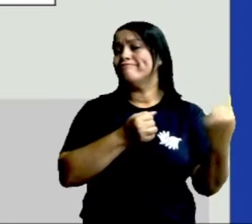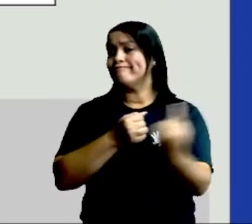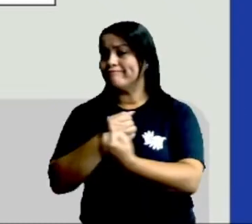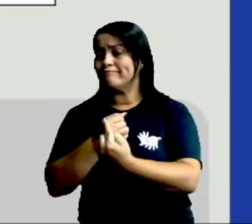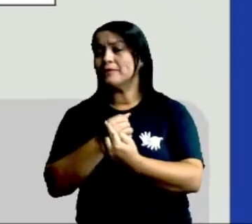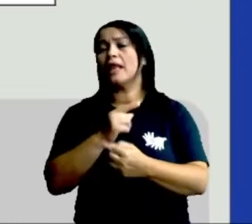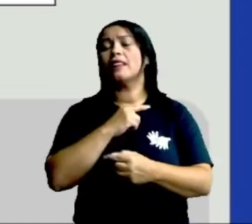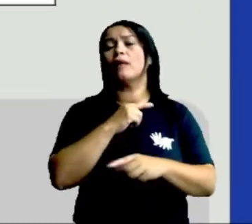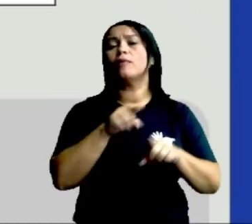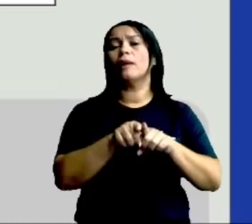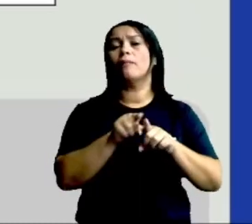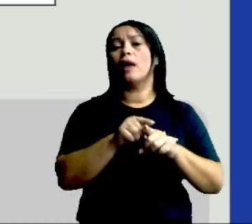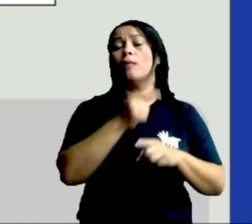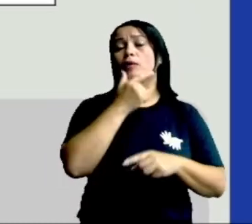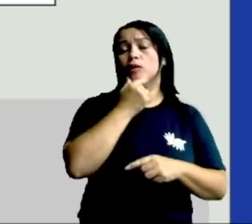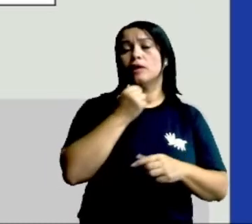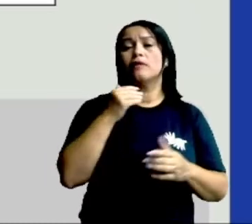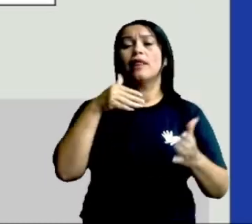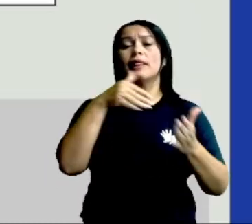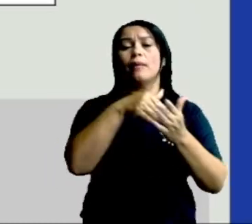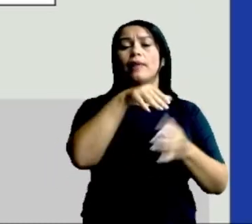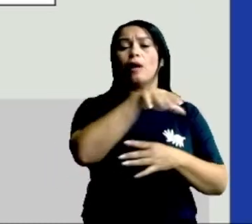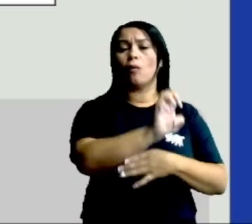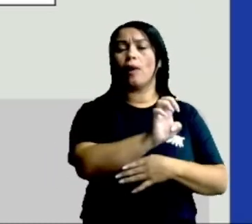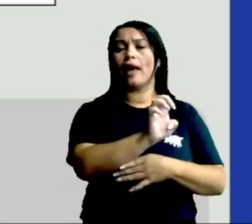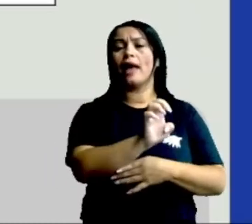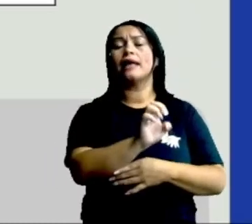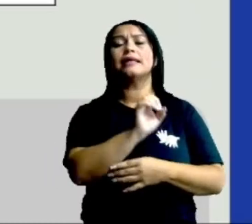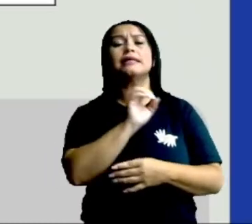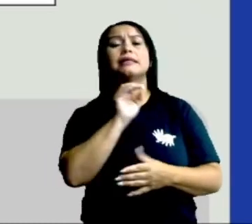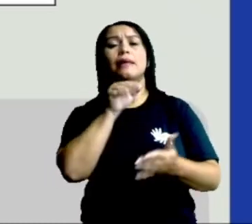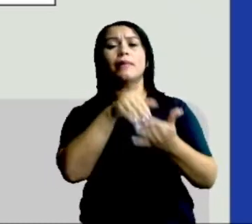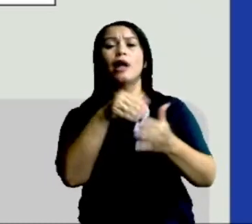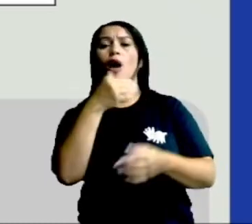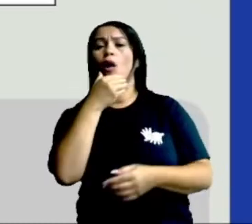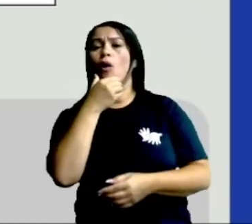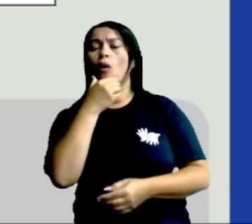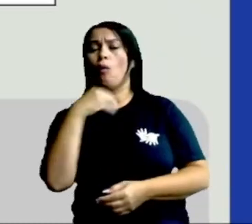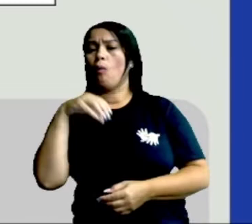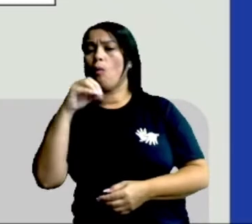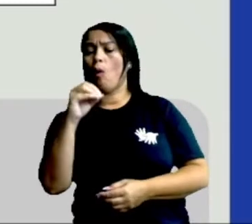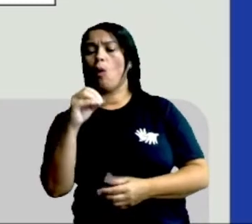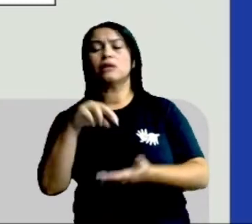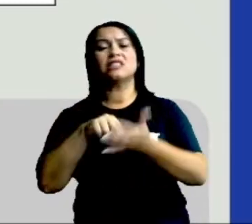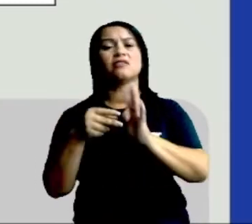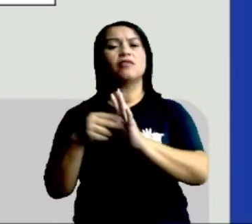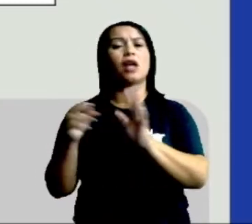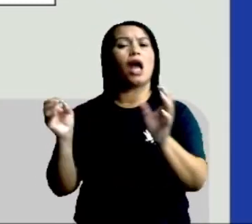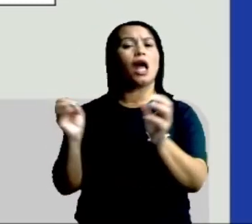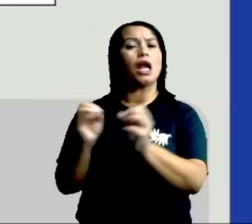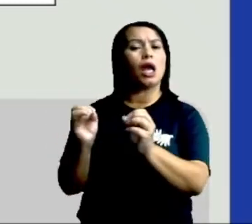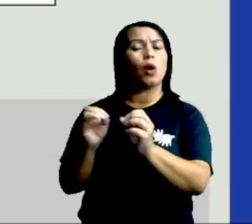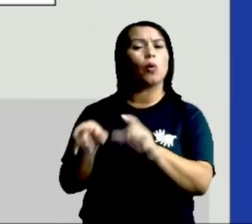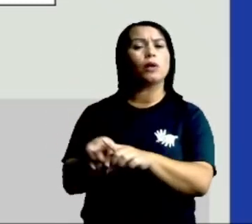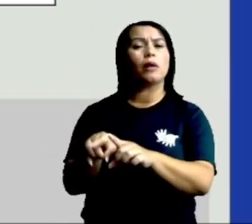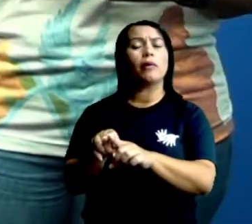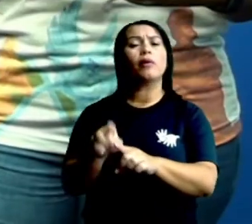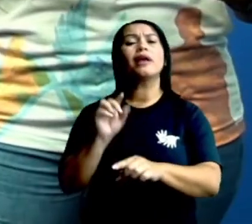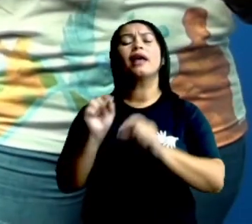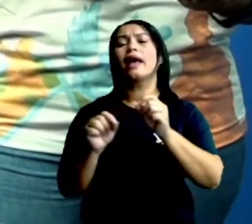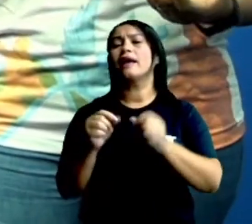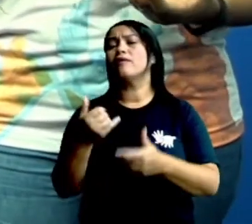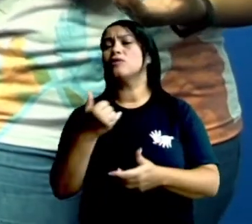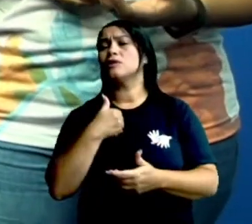masculino no singular, ele vai terminar com E. Se termina com O no singular, é o neutro. E também o que vai dizer a gente